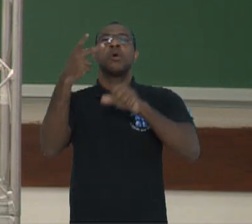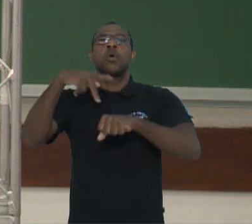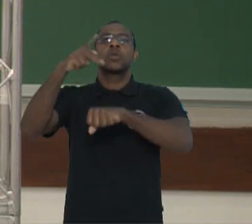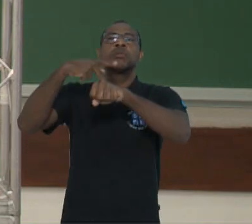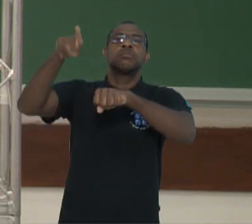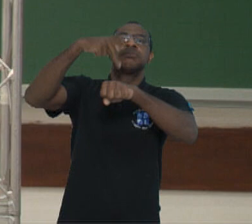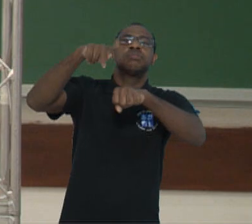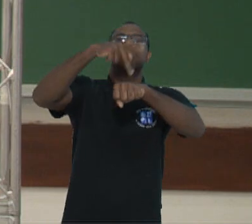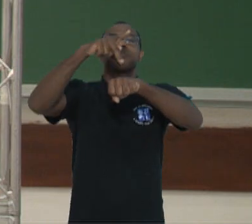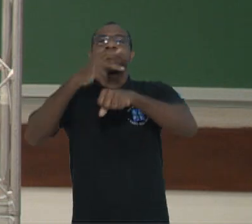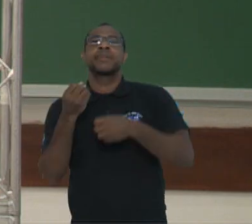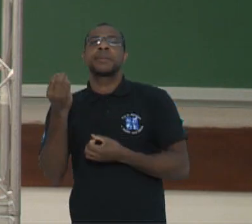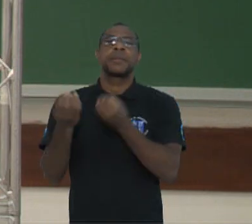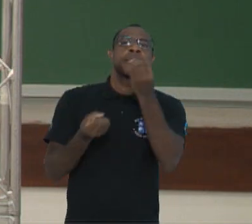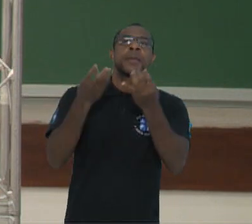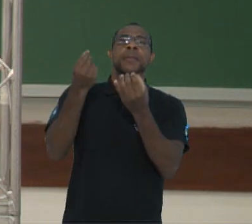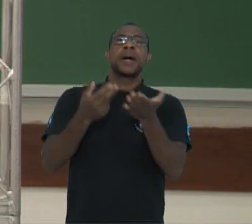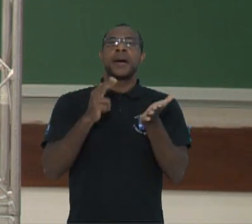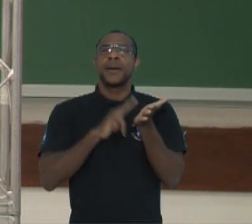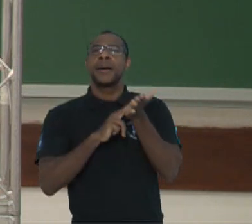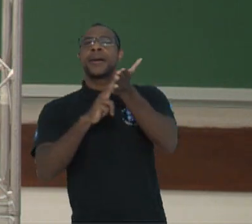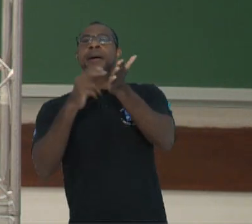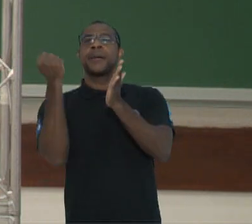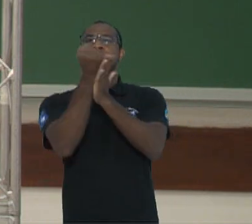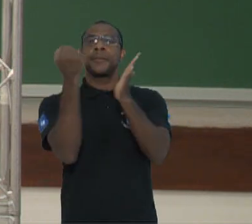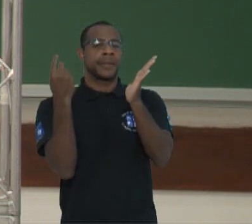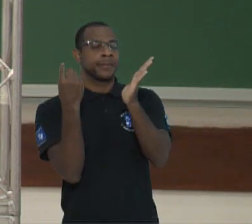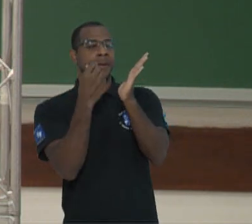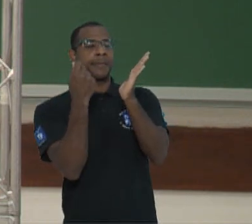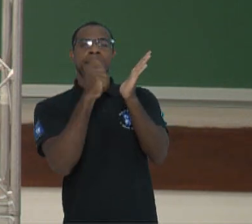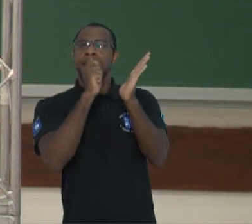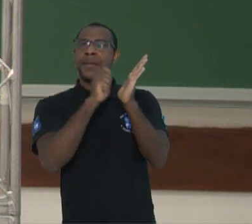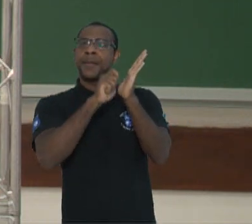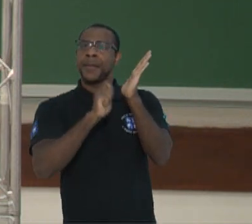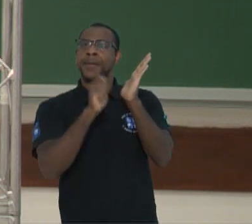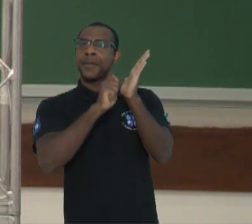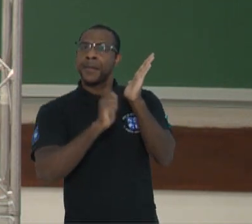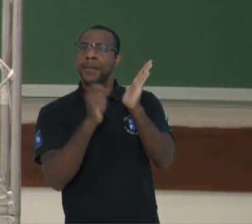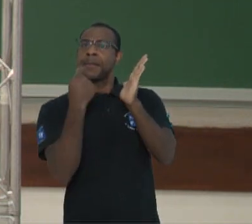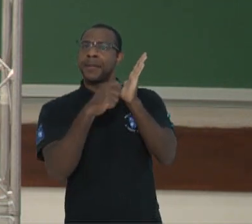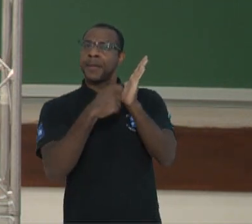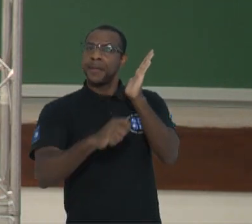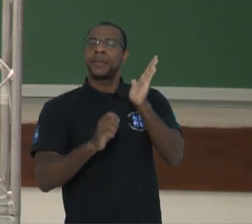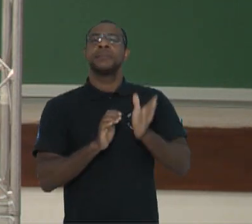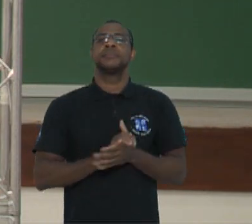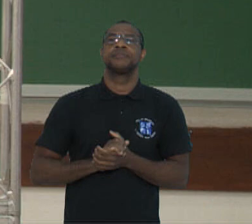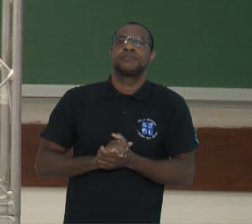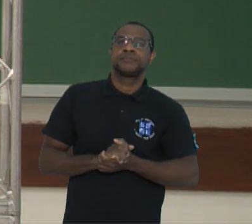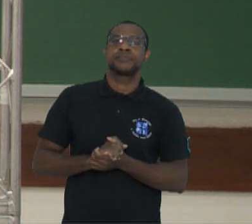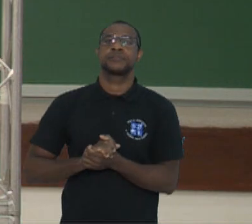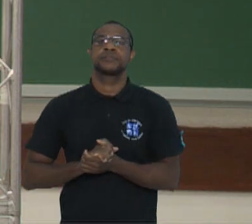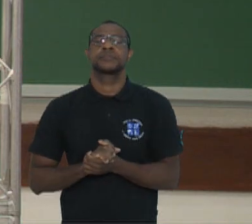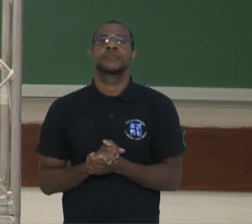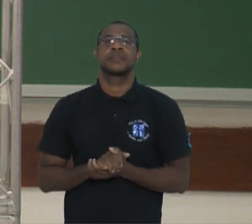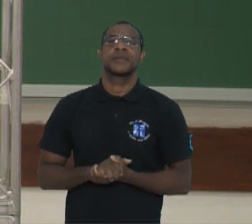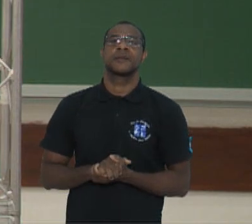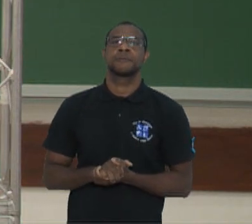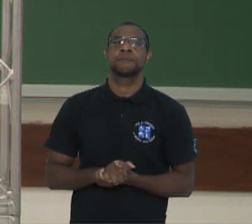as cidades, porque são no outro lado, tem uma imagem, tem alguma coisa que remete ao local que essa pessoa está